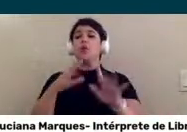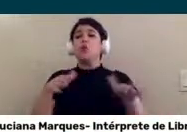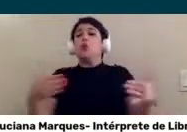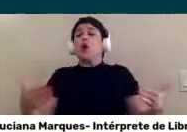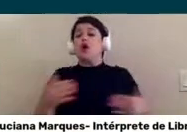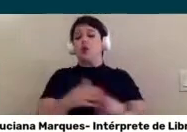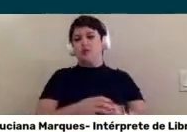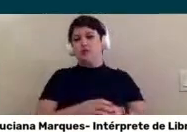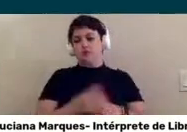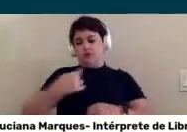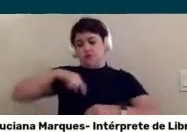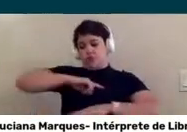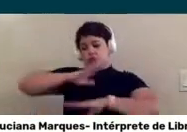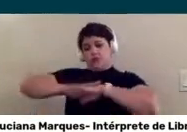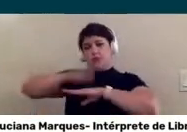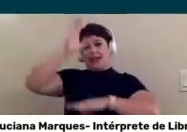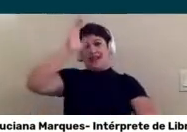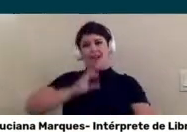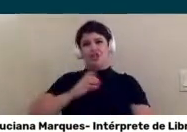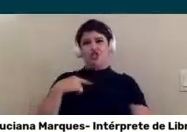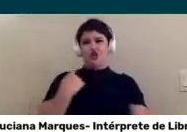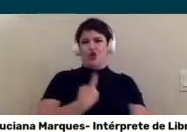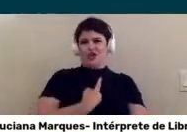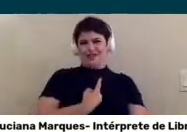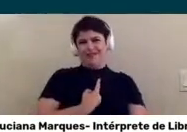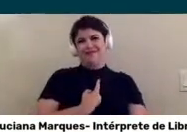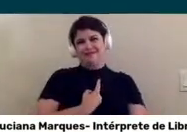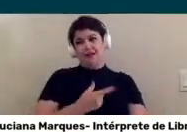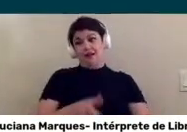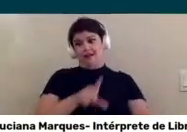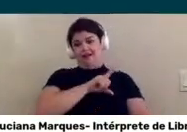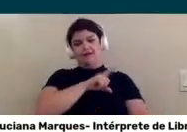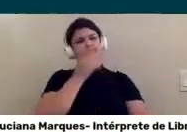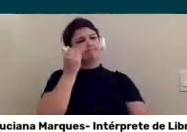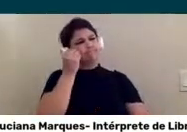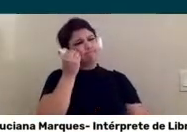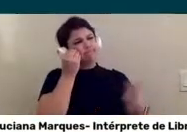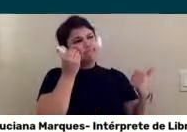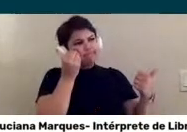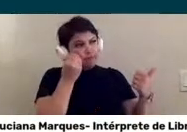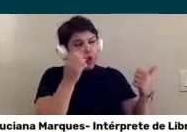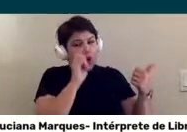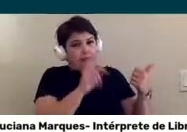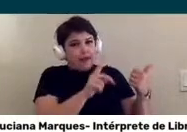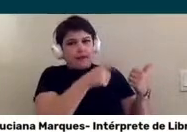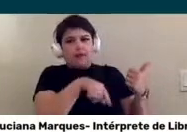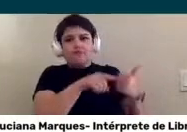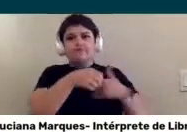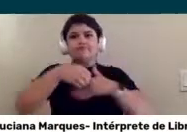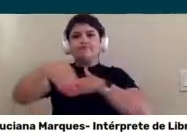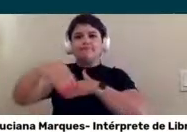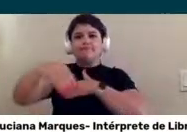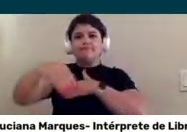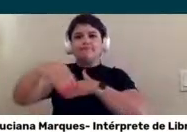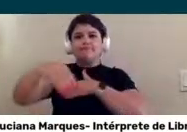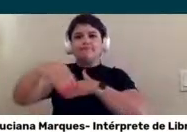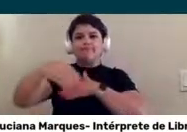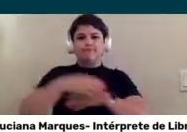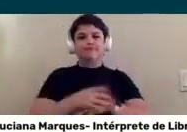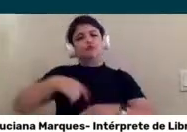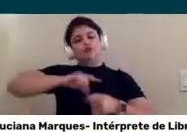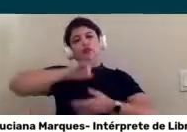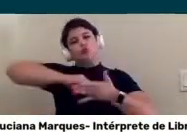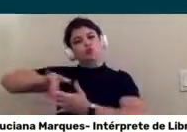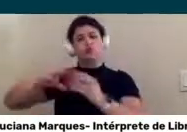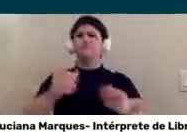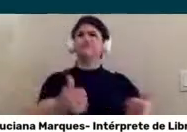da nossa cliente, né? Então, a gente, por exemplo, fez a nossa documentação e a gente achava que estava